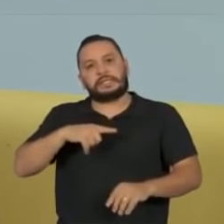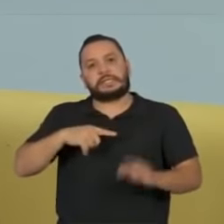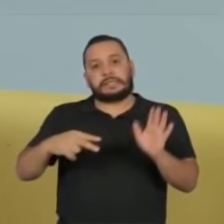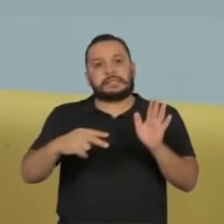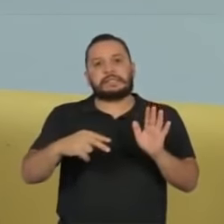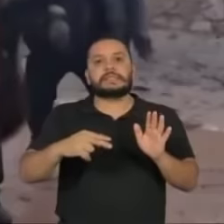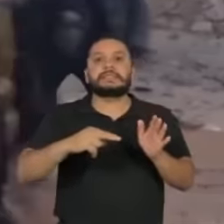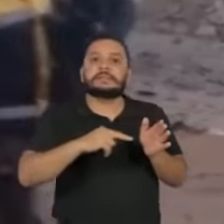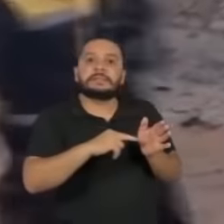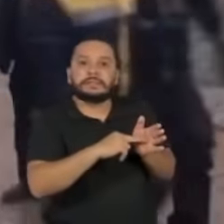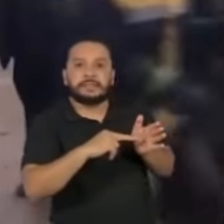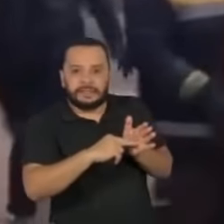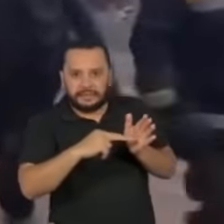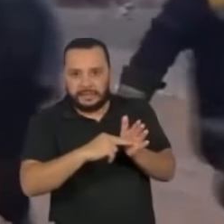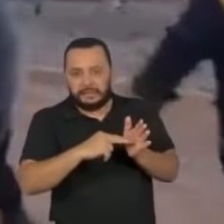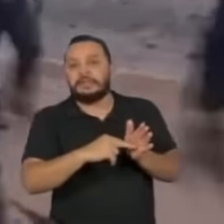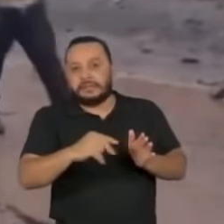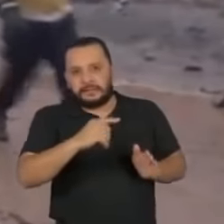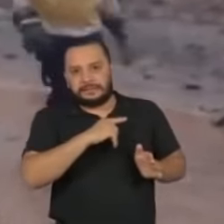solução aparente.